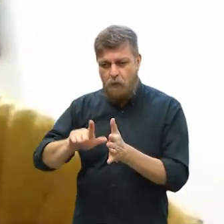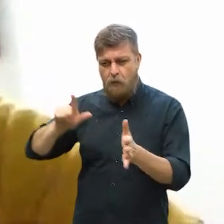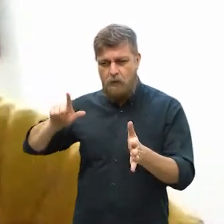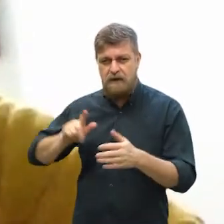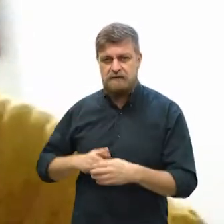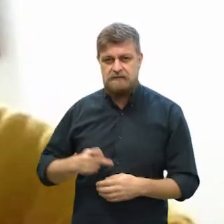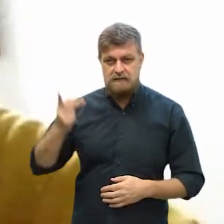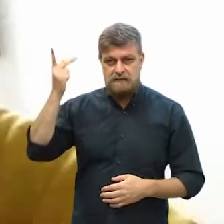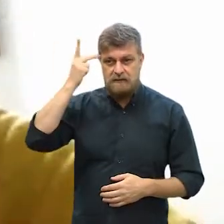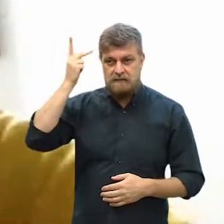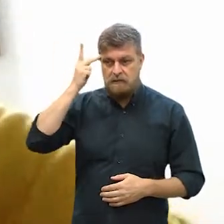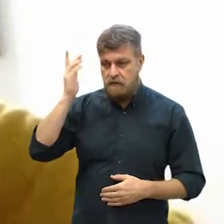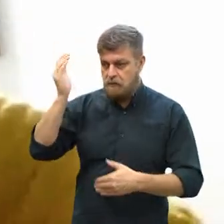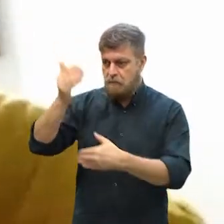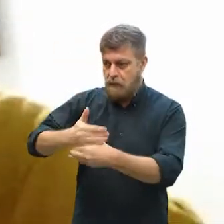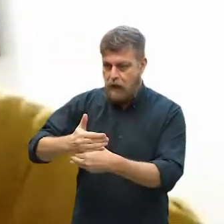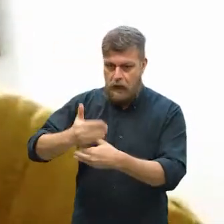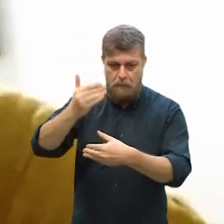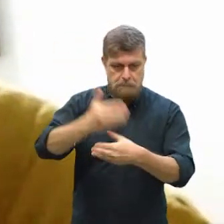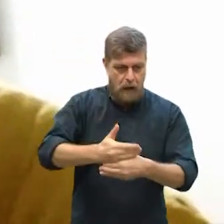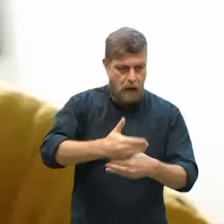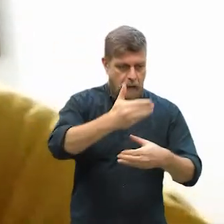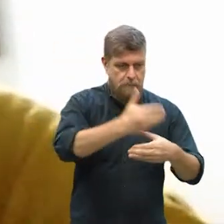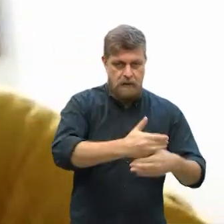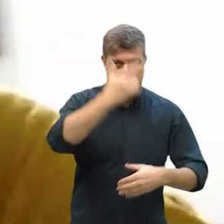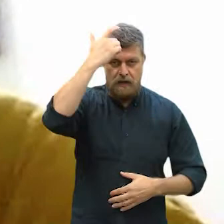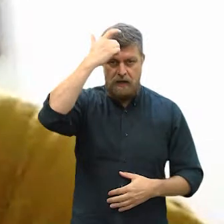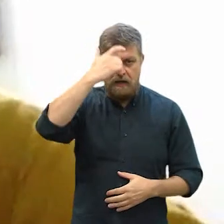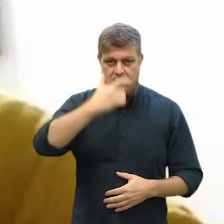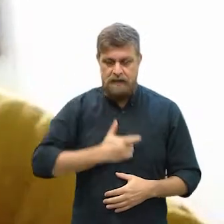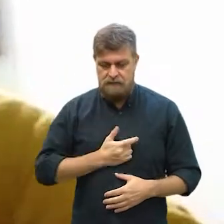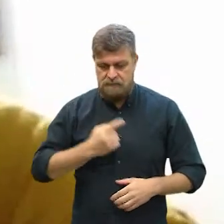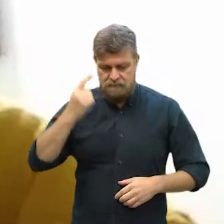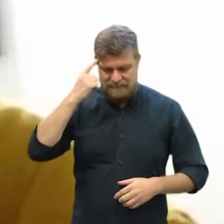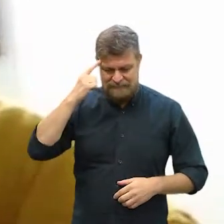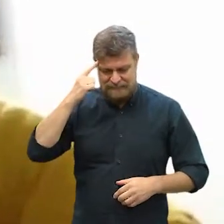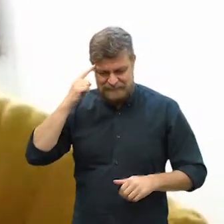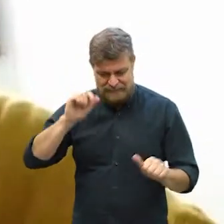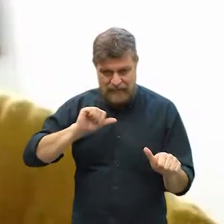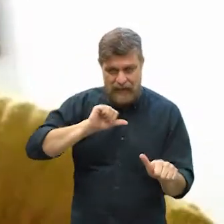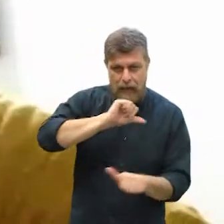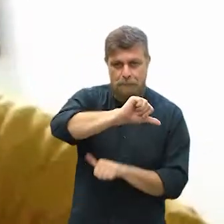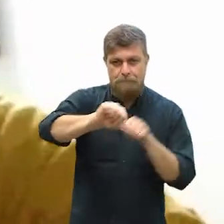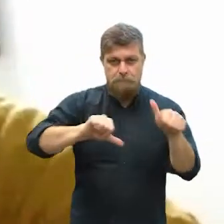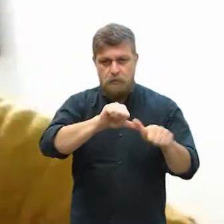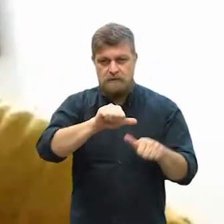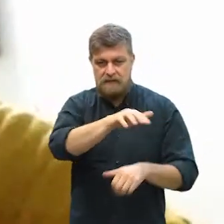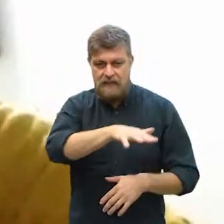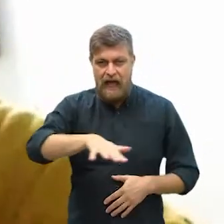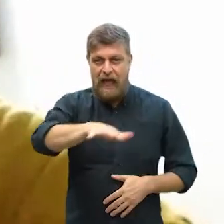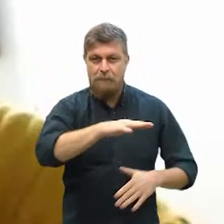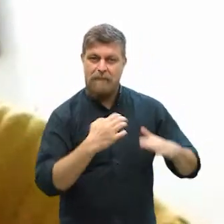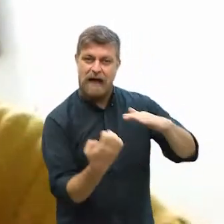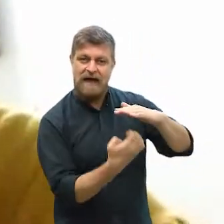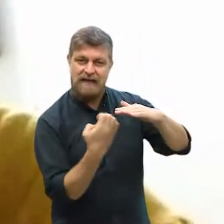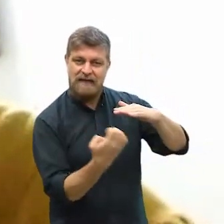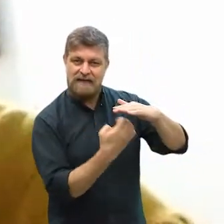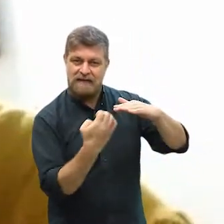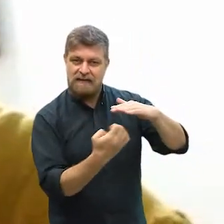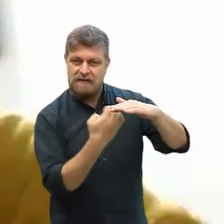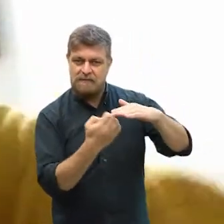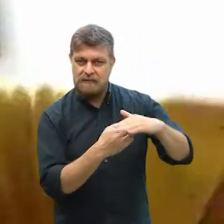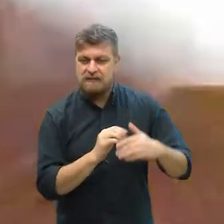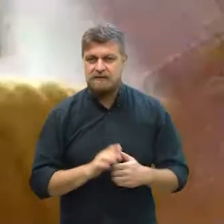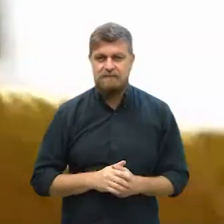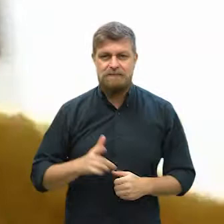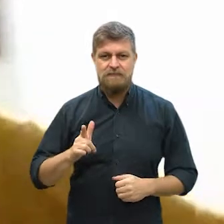Paulo por si só fechar, eu estava de saída, estava em transição justamente para uma outra empresa. E aí nesse